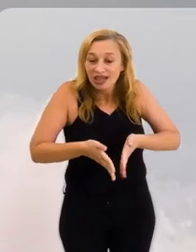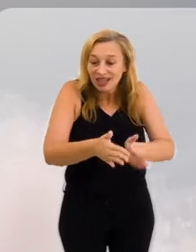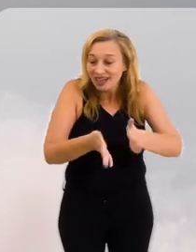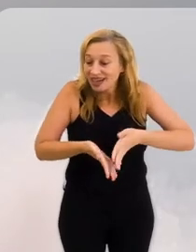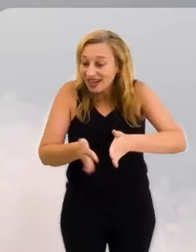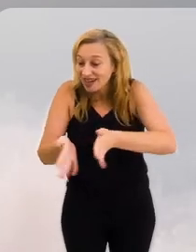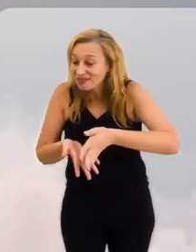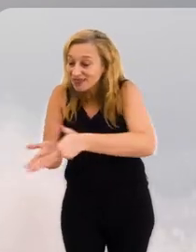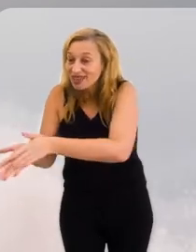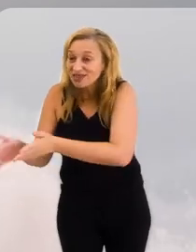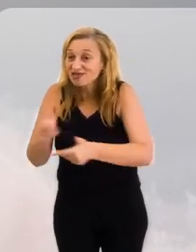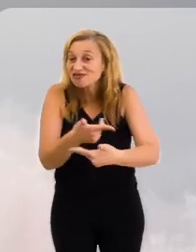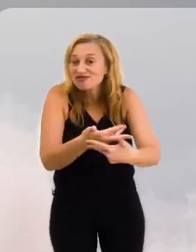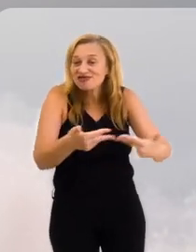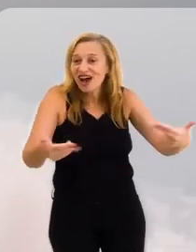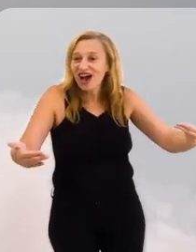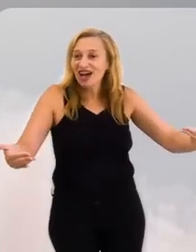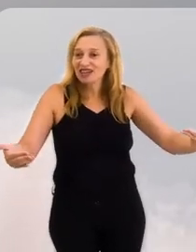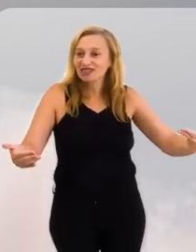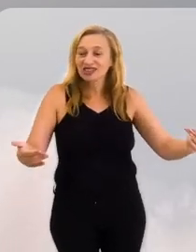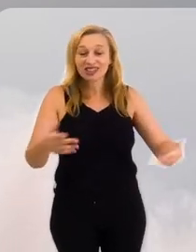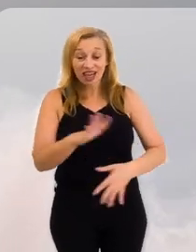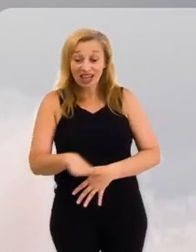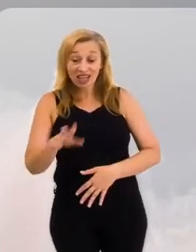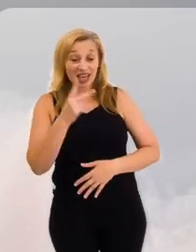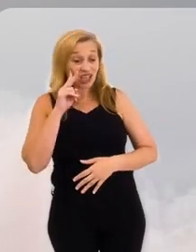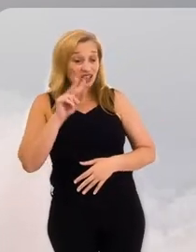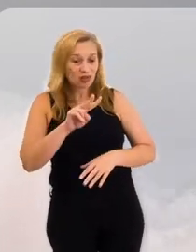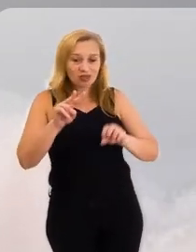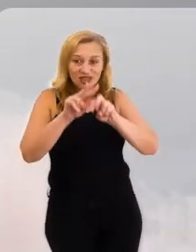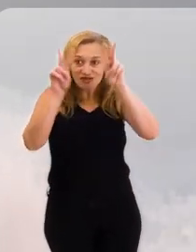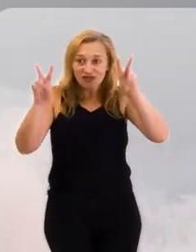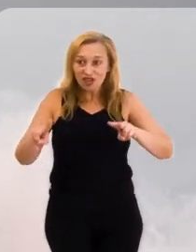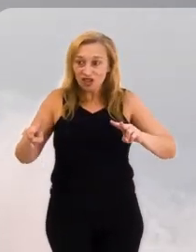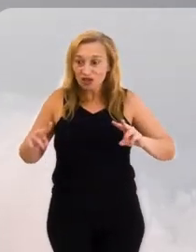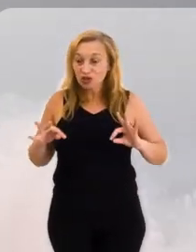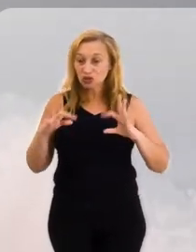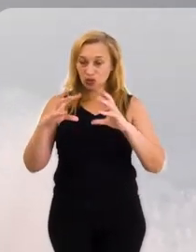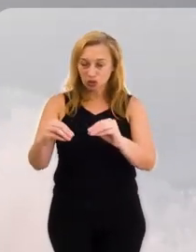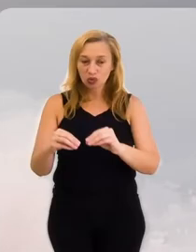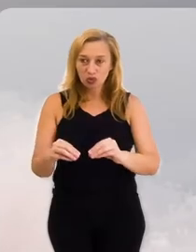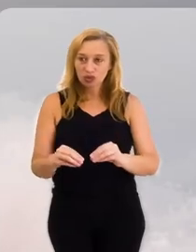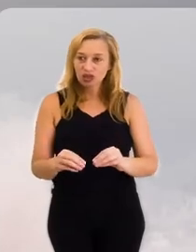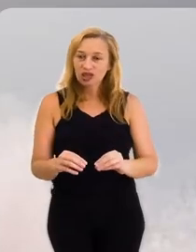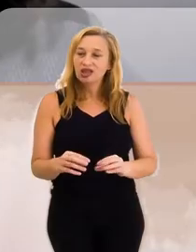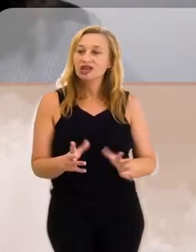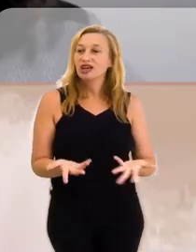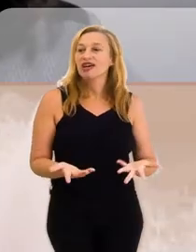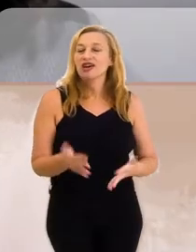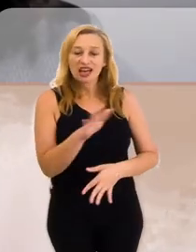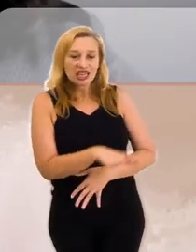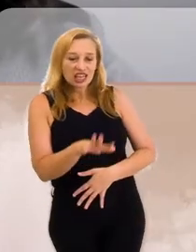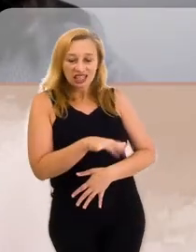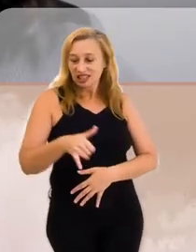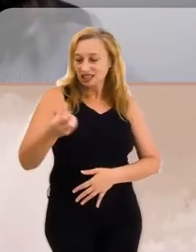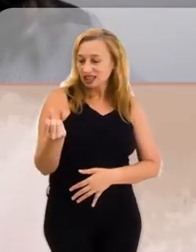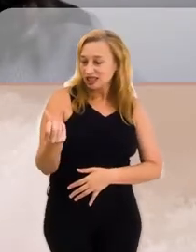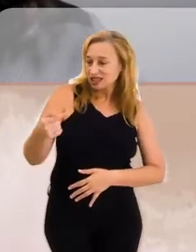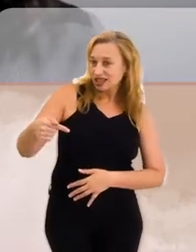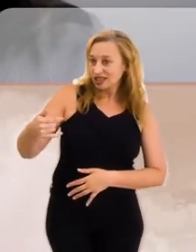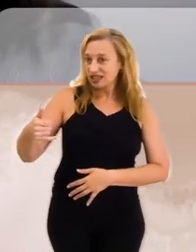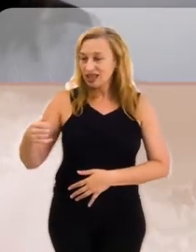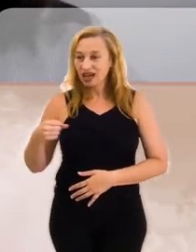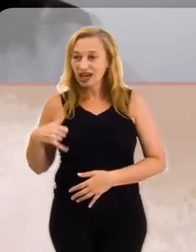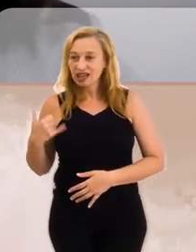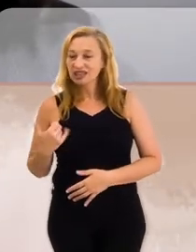perceba que o mundo tá tudo aberto tudo está para ser pensado Não Existe resposta pronta para imagina uma criança de